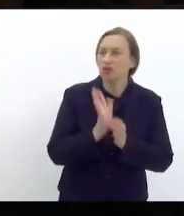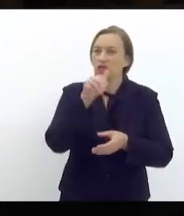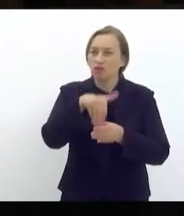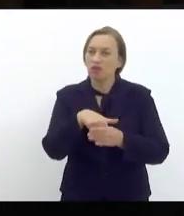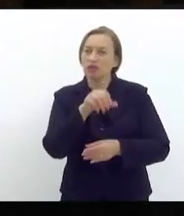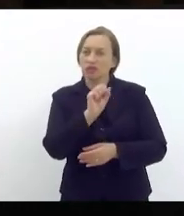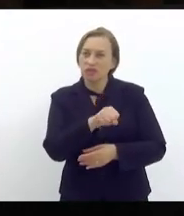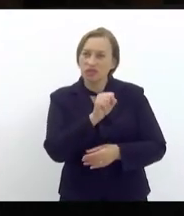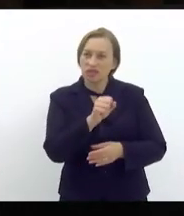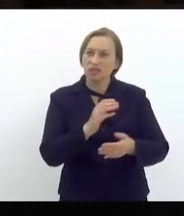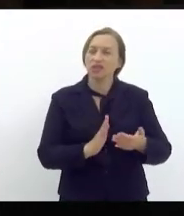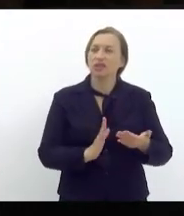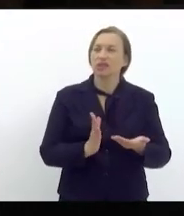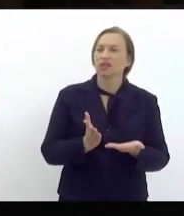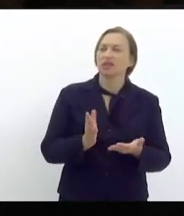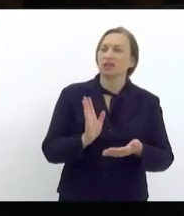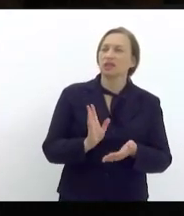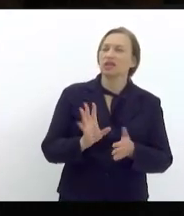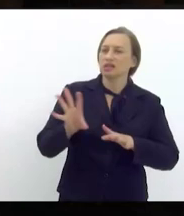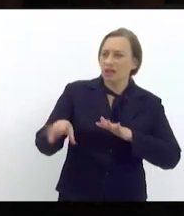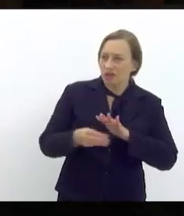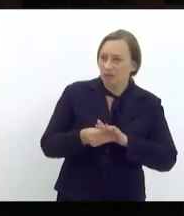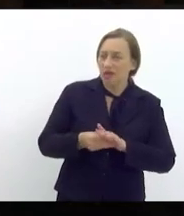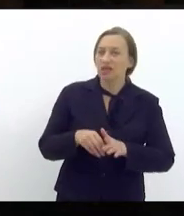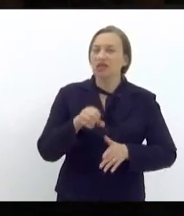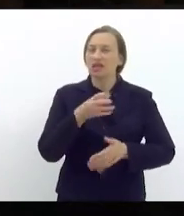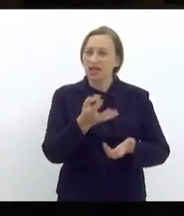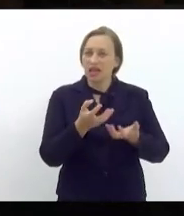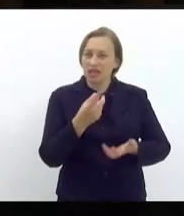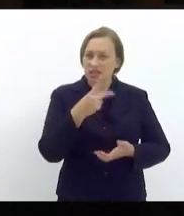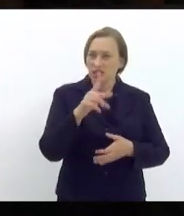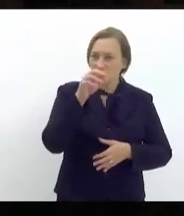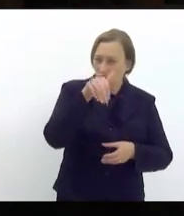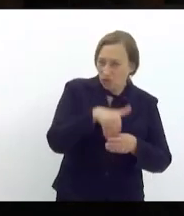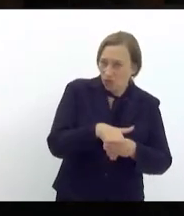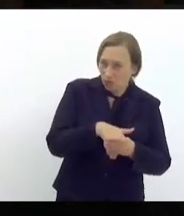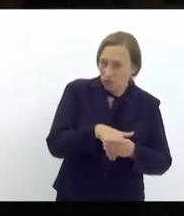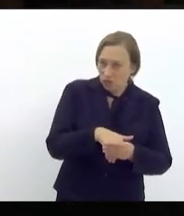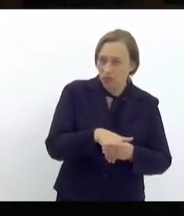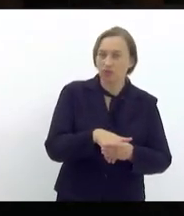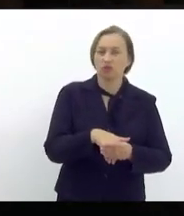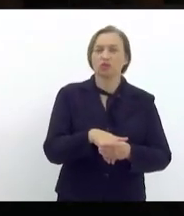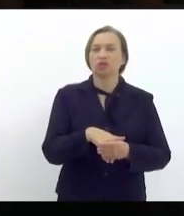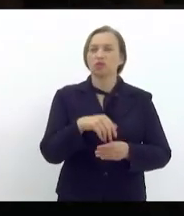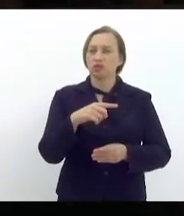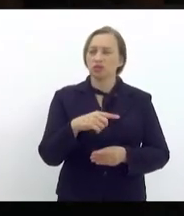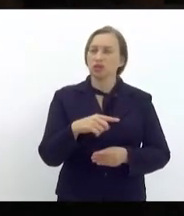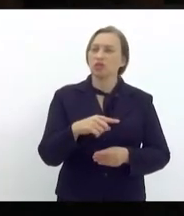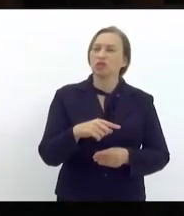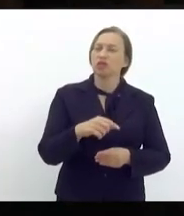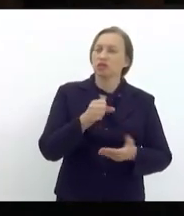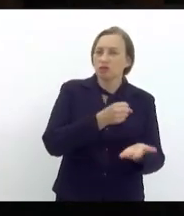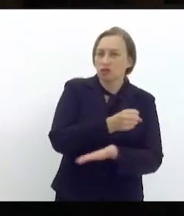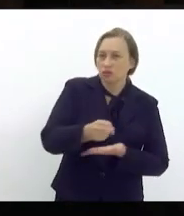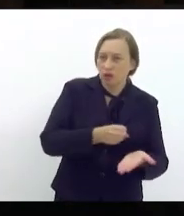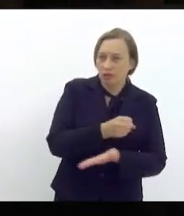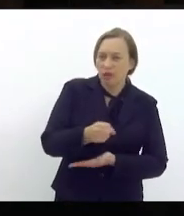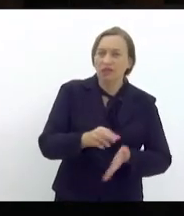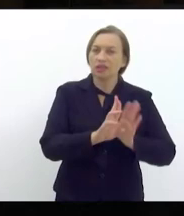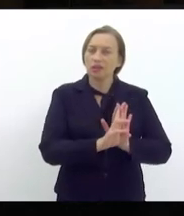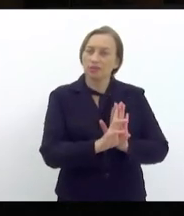favorável nessa emenda se você quer que o seu voto que o colocou aqui e também que a sua base seja